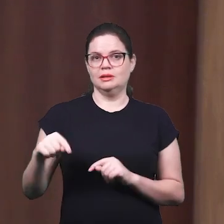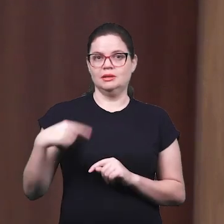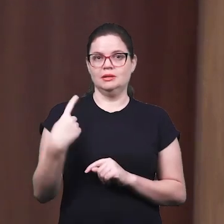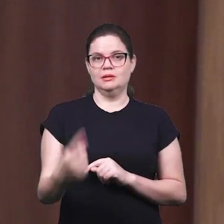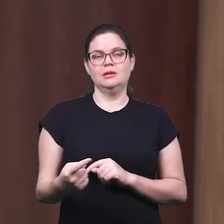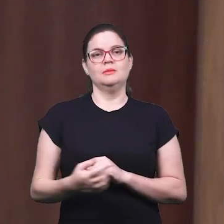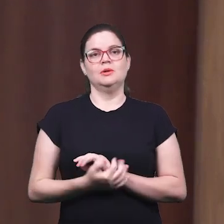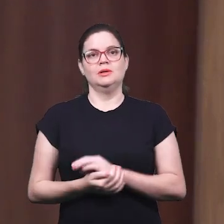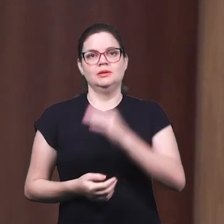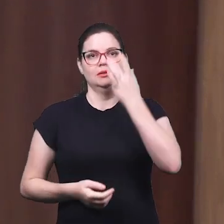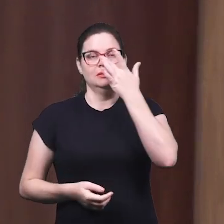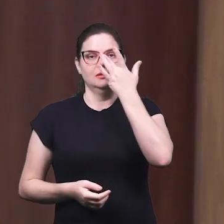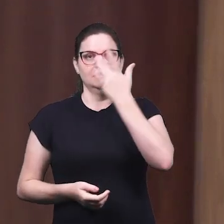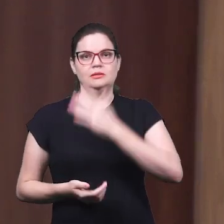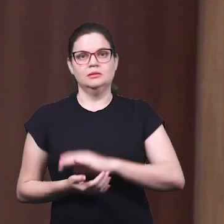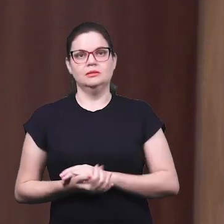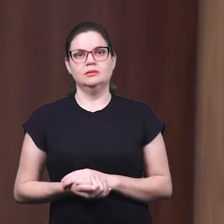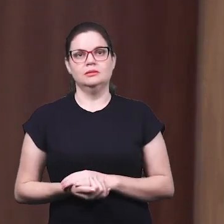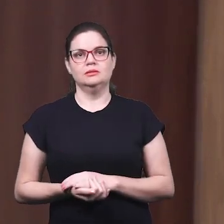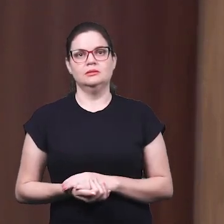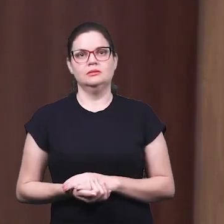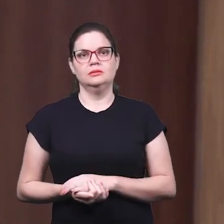Quando ele foi governador,